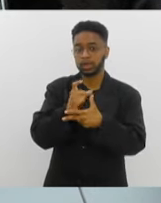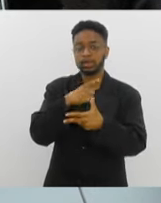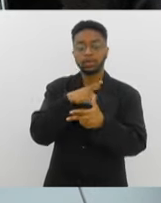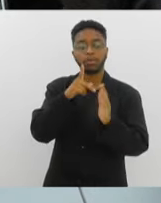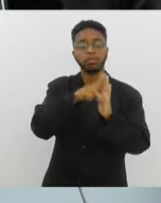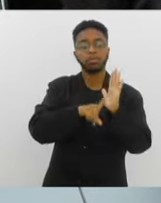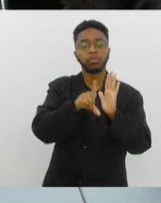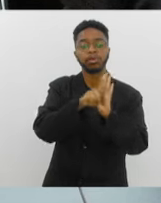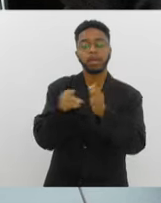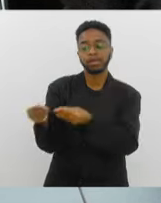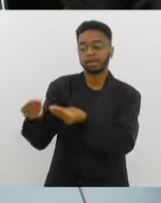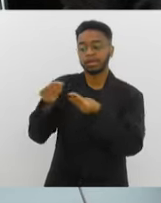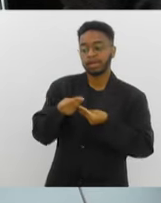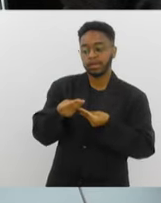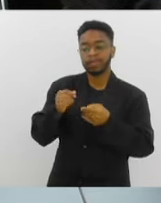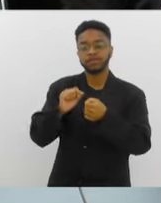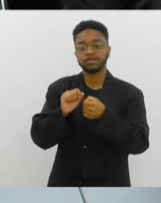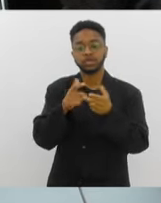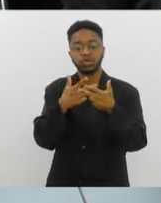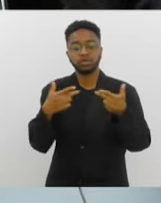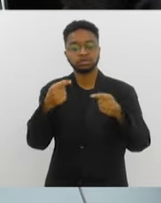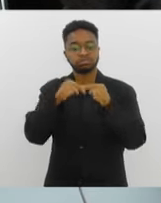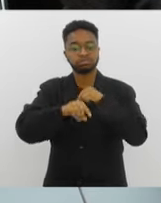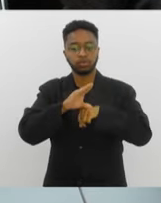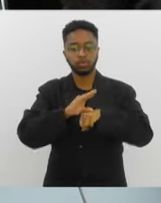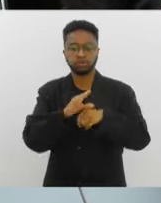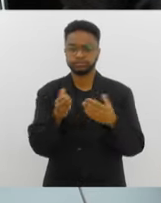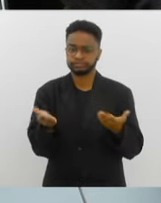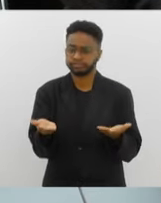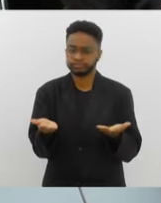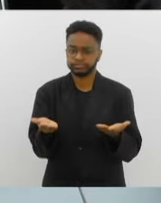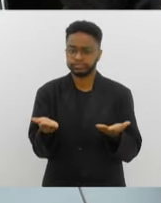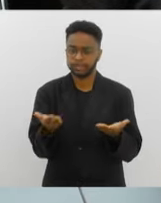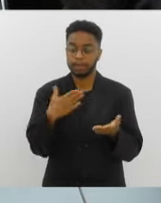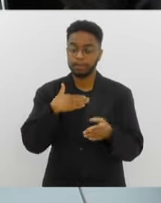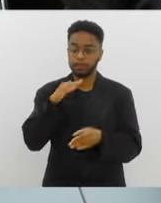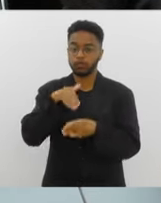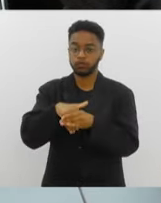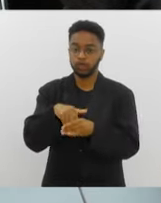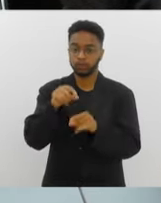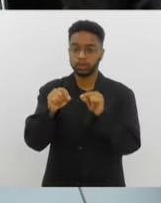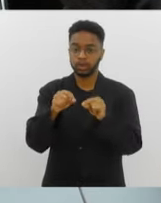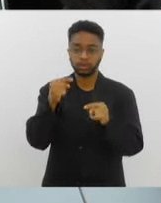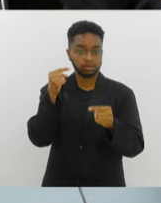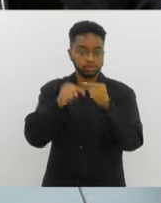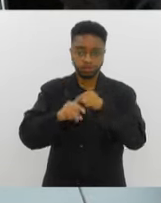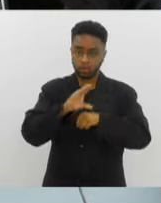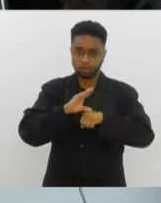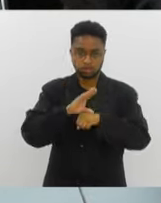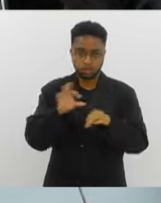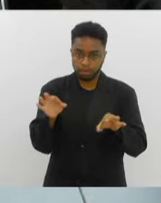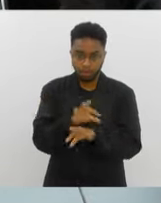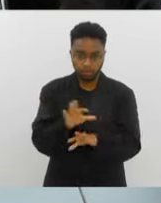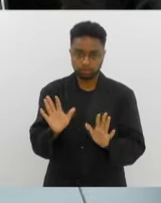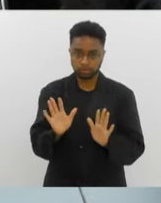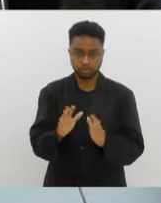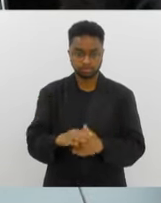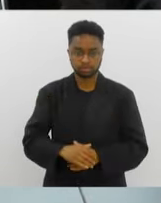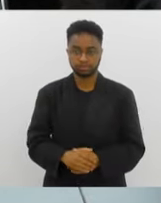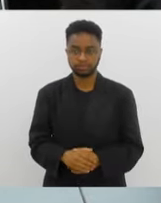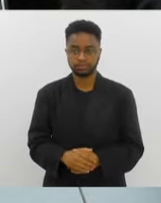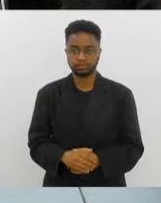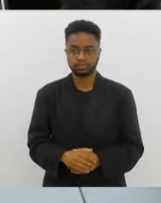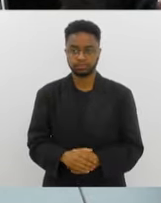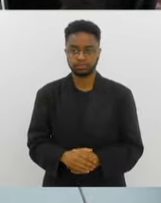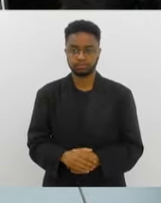lei para fazer aquilo que você não pode fazer? Então, meu voto é pela inconstitucionalidade. Não, é